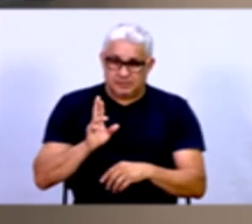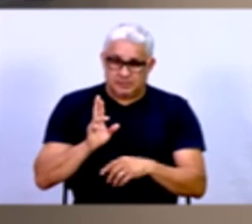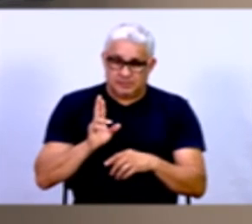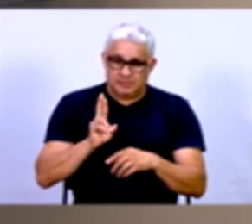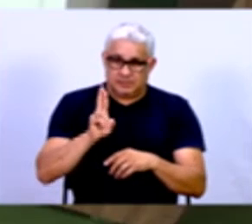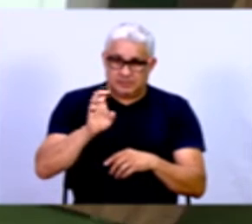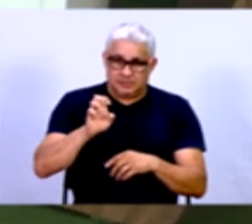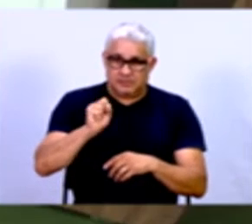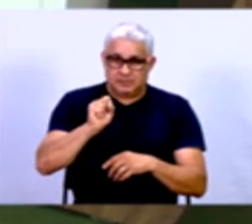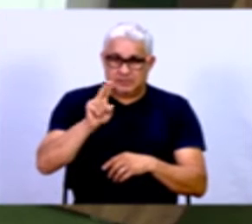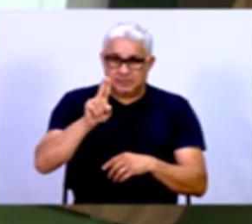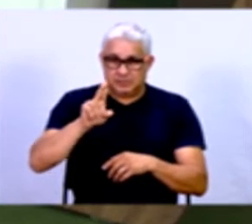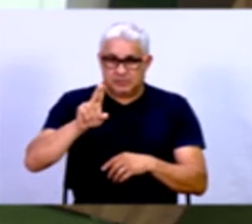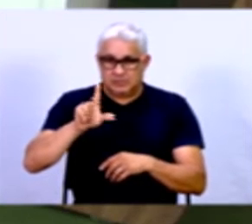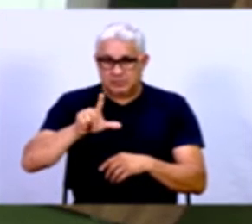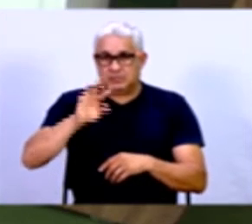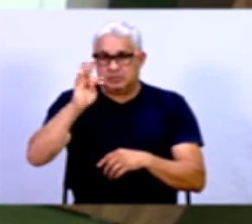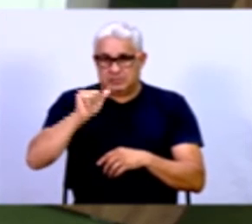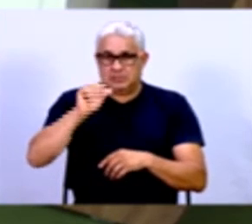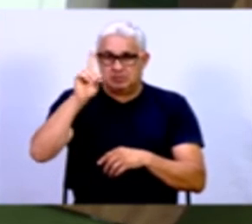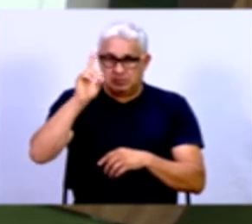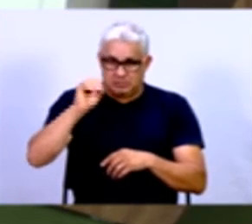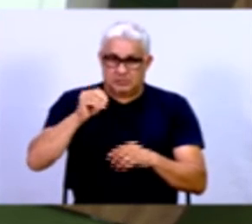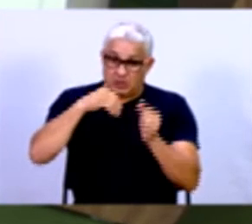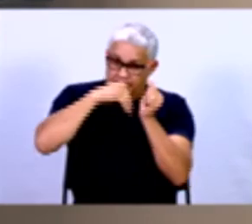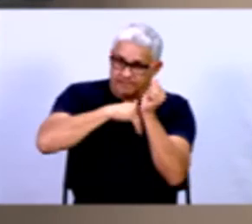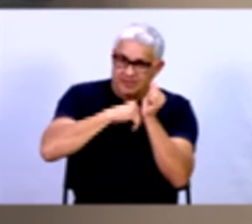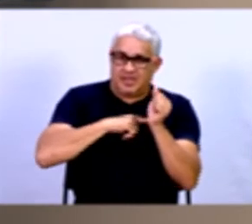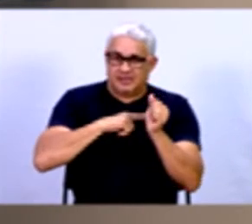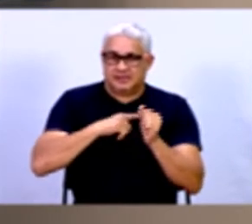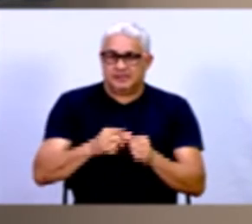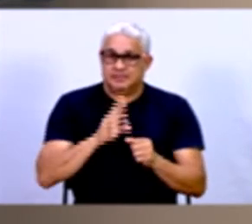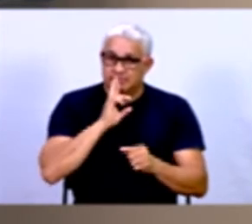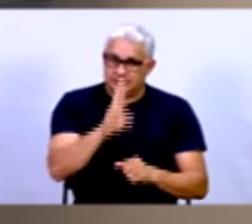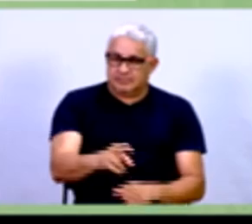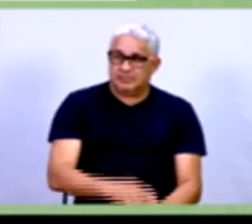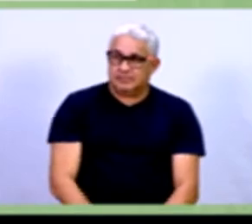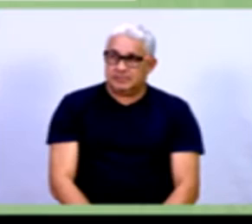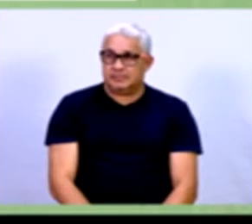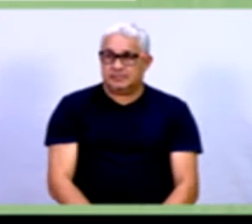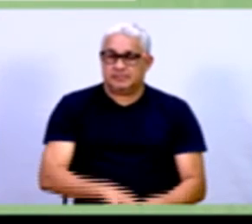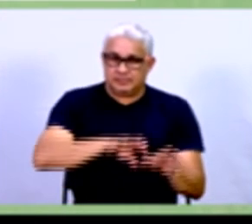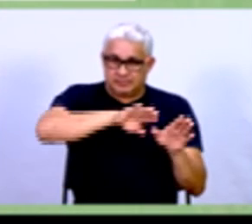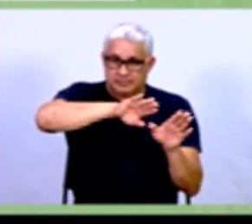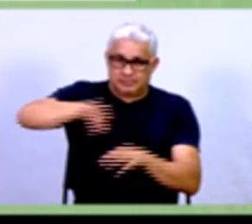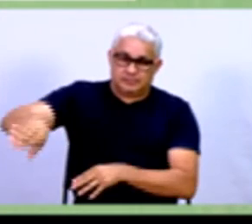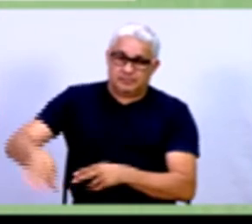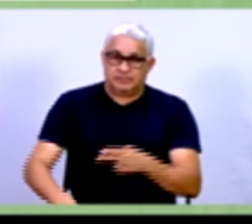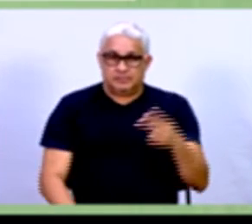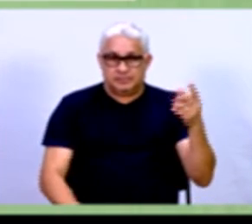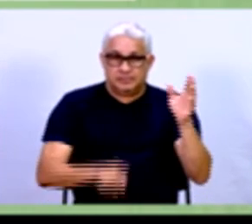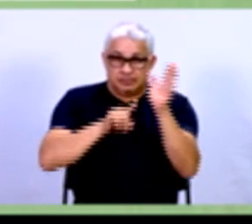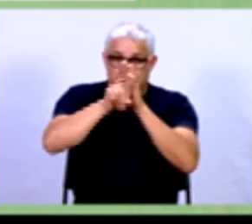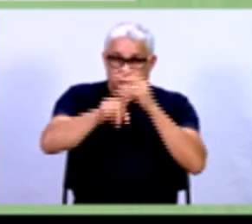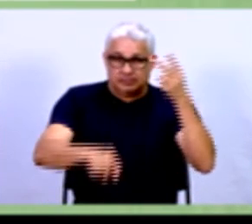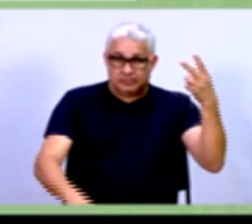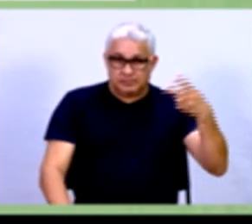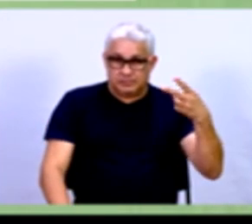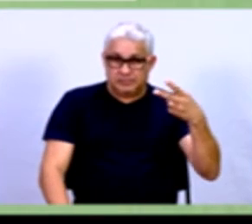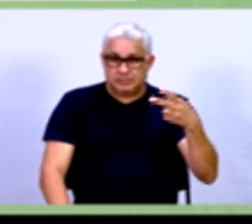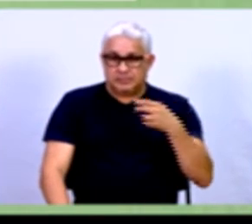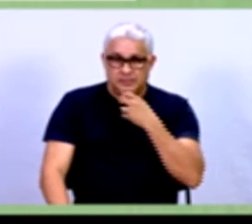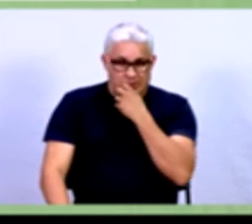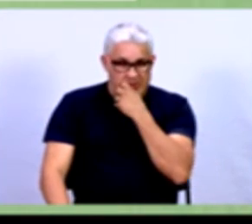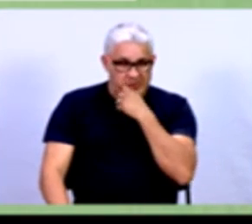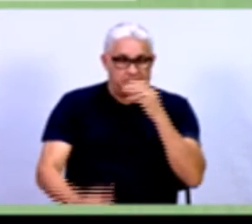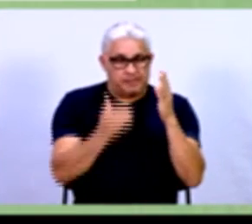carta na manga, né, professor? Então, vamos lá, pessoal. A questão 2. Com base nas fases do